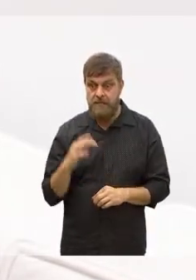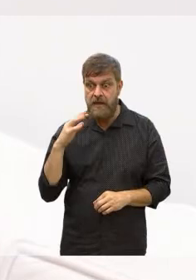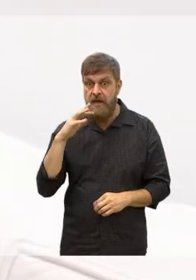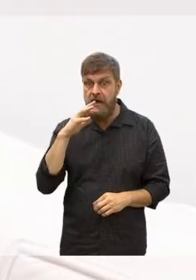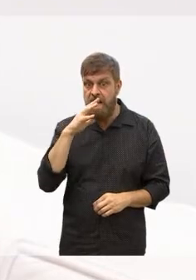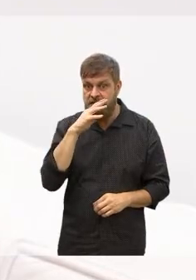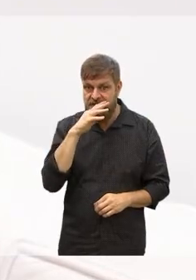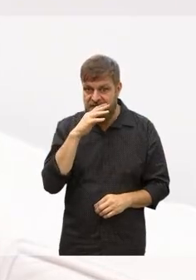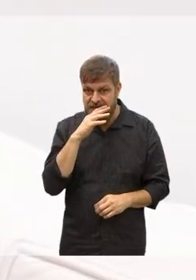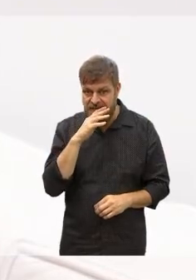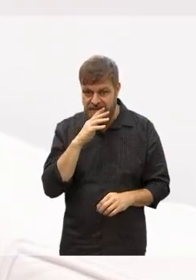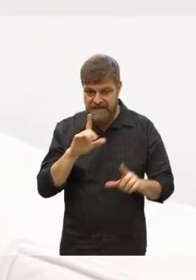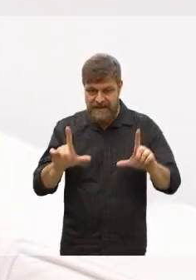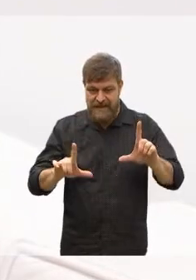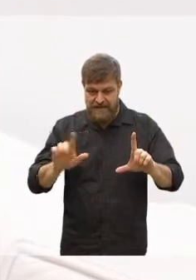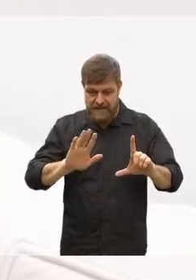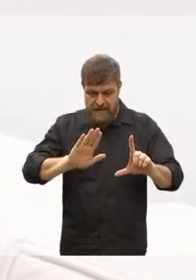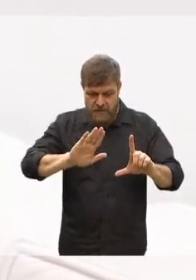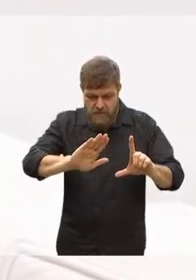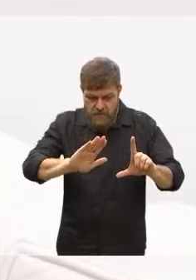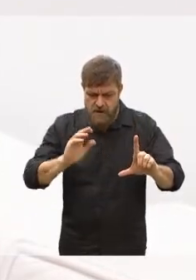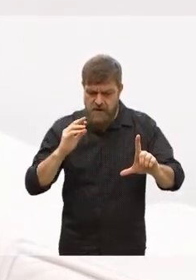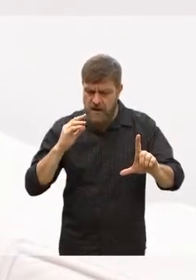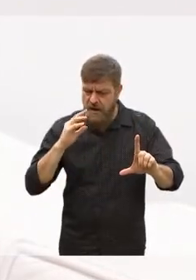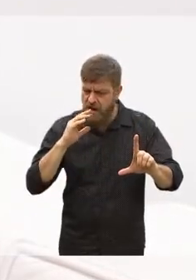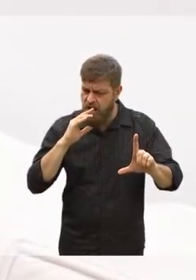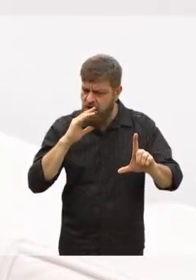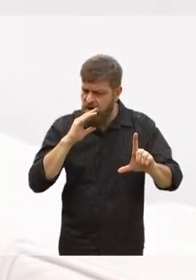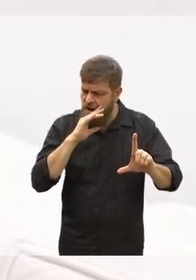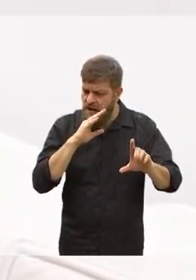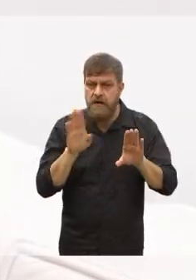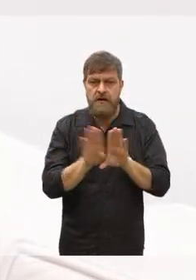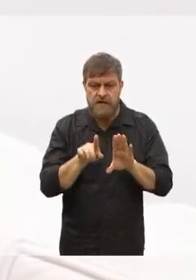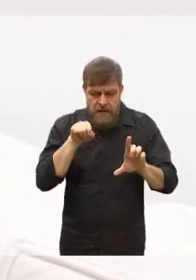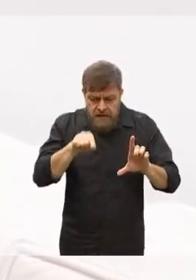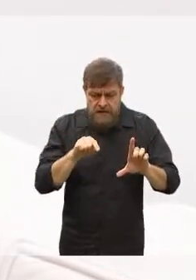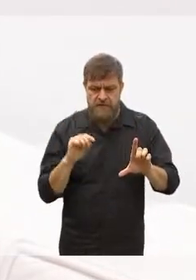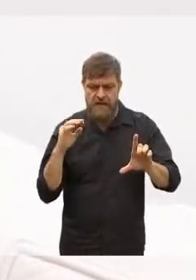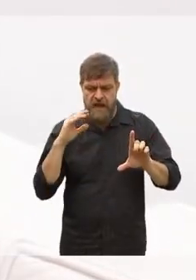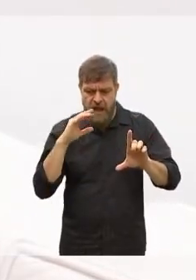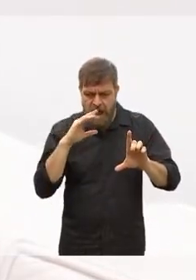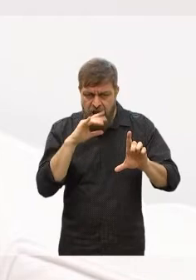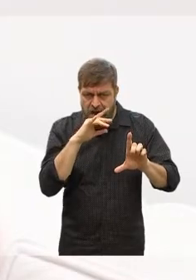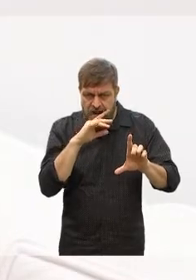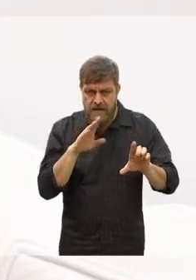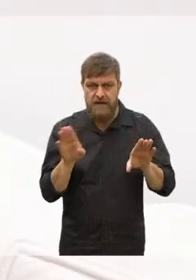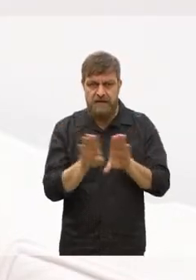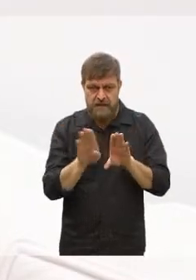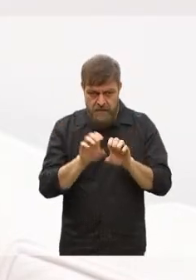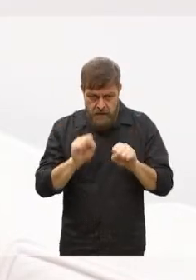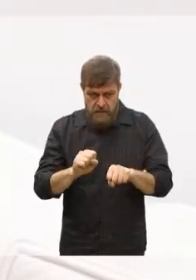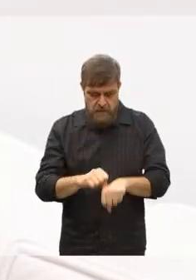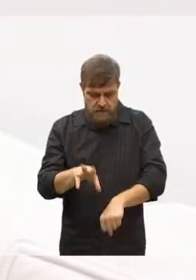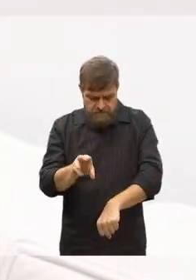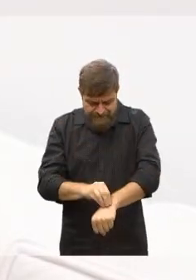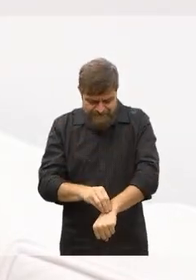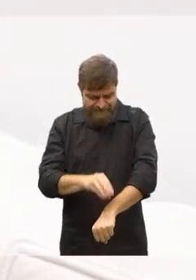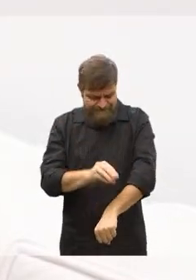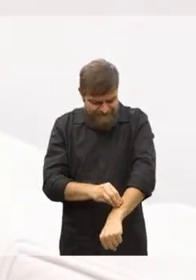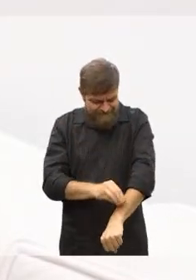tela. Tá? Ela também libera o calor pra gente. Então você mancha também por esse fator.